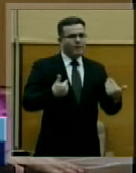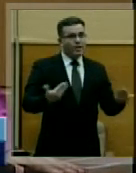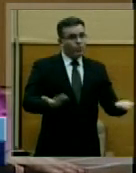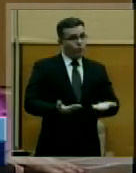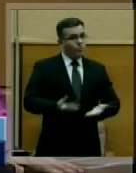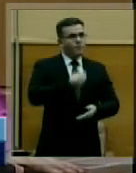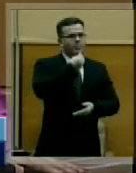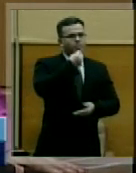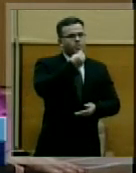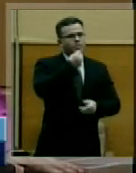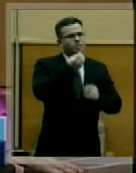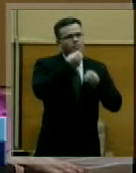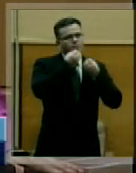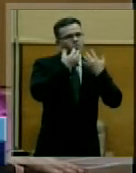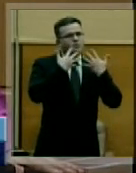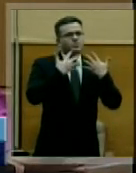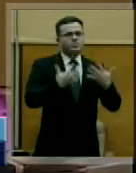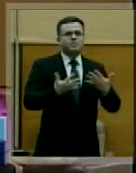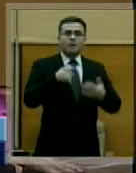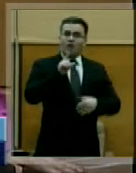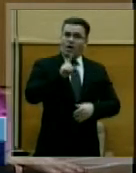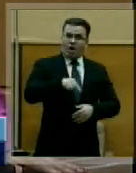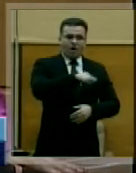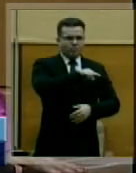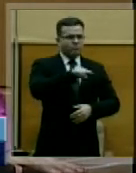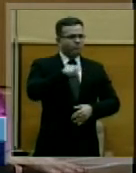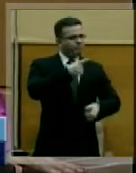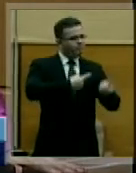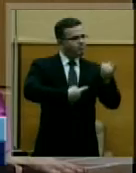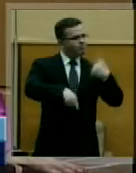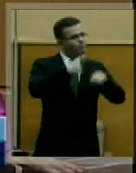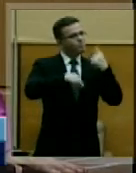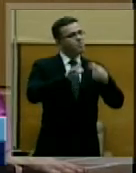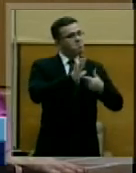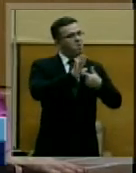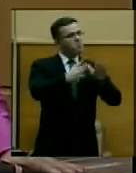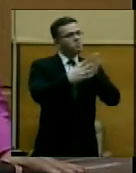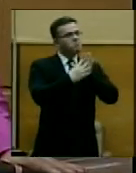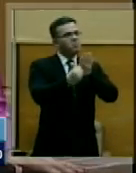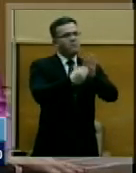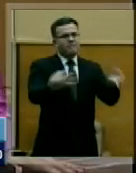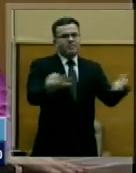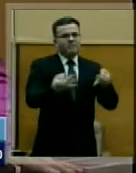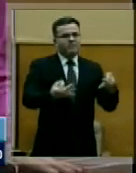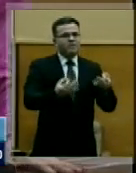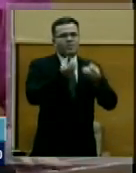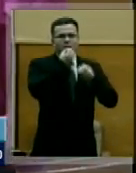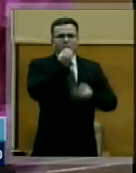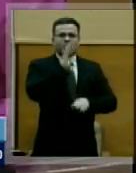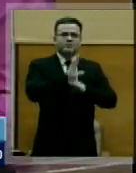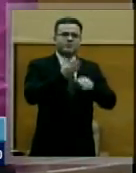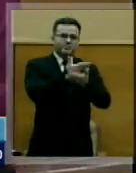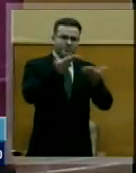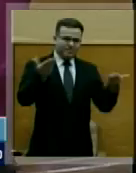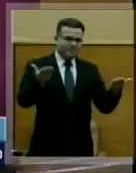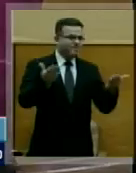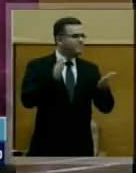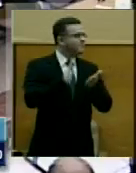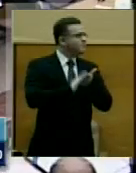oportunidade, porque eu acho que superação é isso, é o exemplo que vocês estão dando à sociedade. Muito obrigada, uma boa tarde a todos.